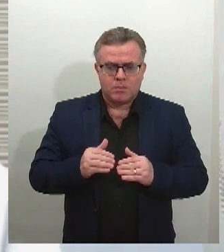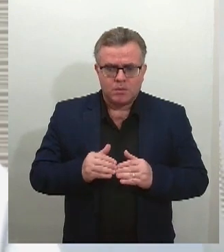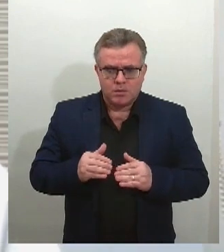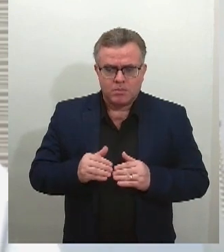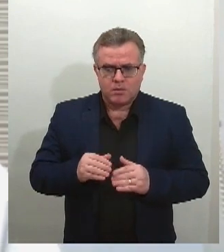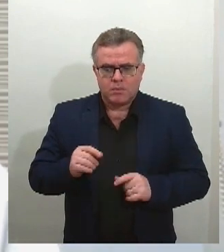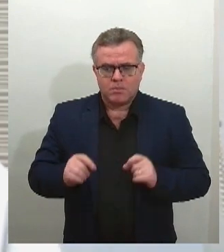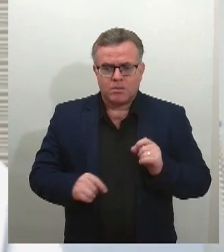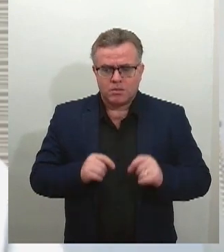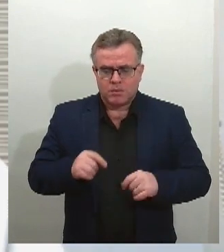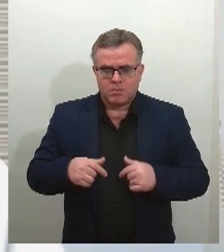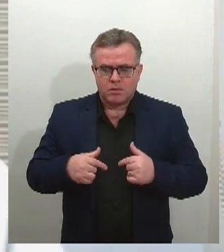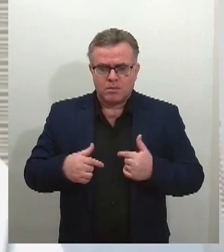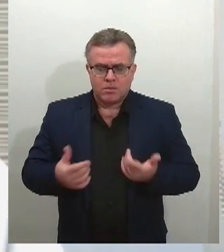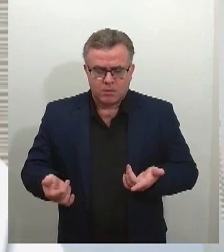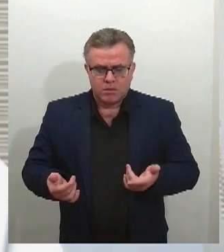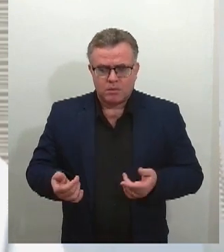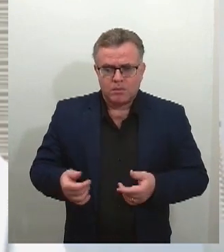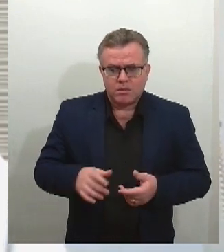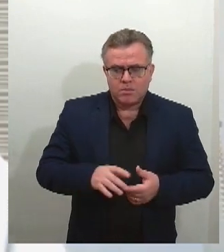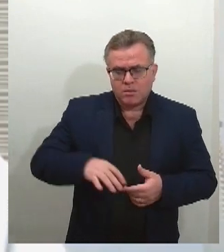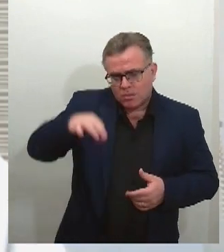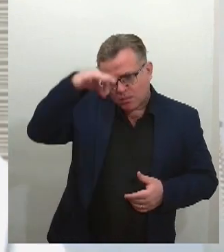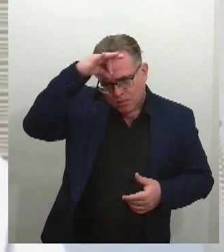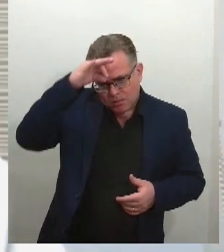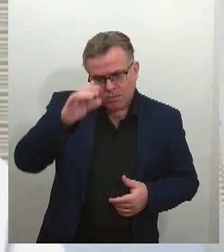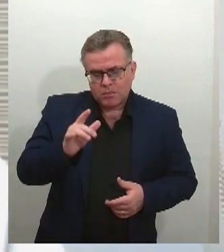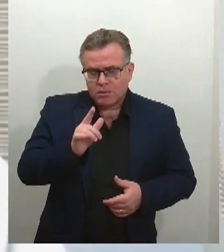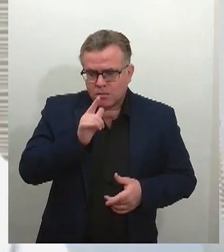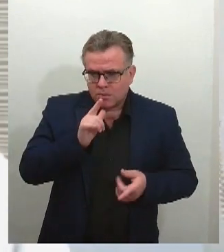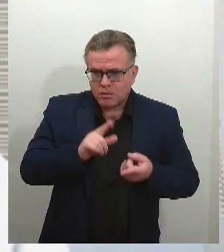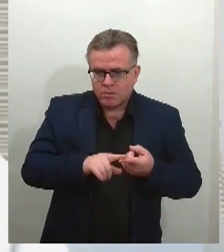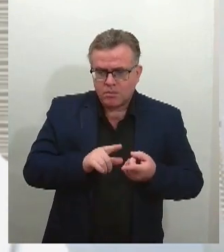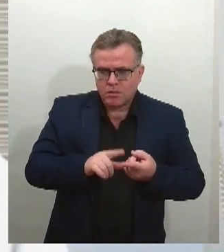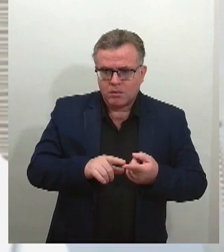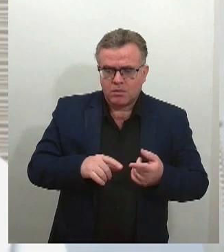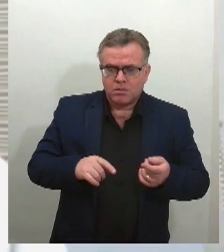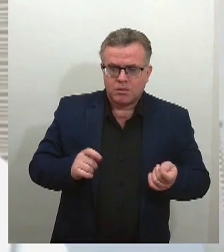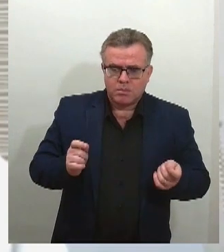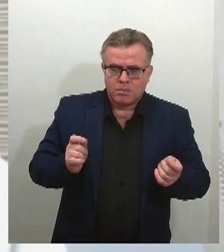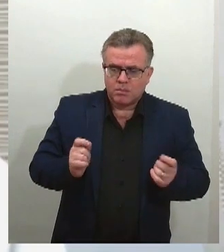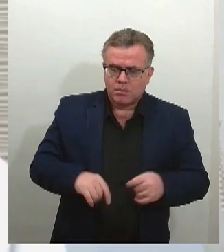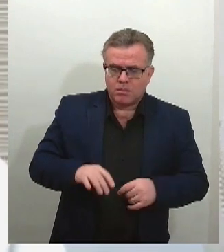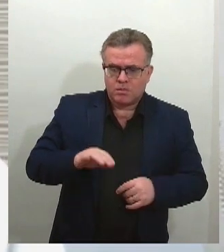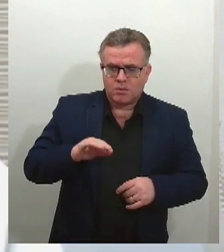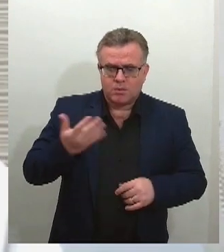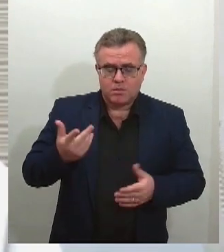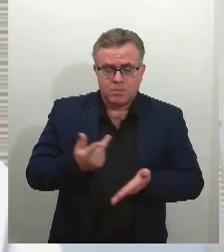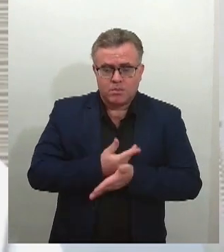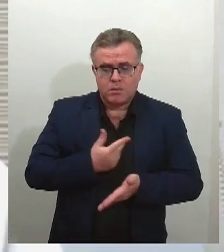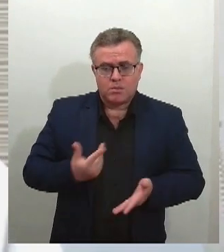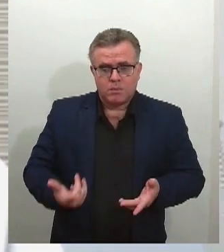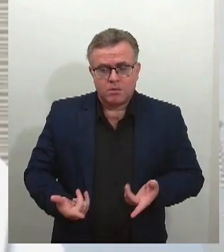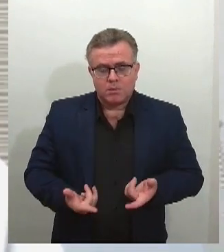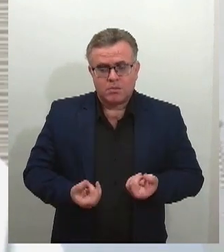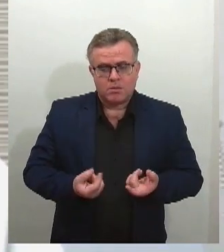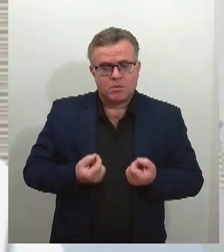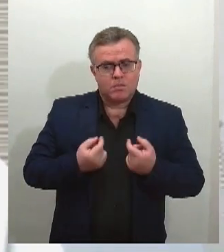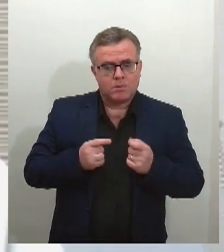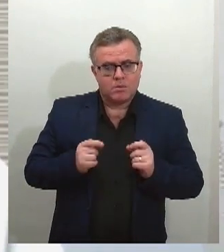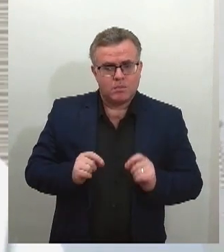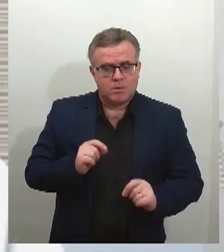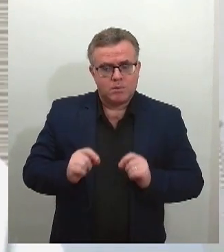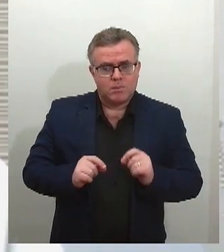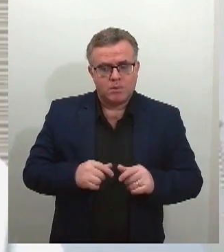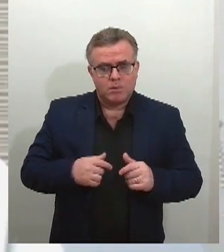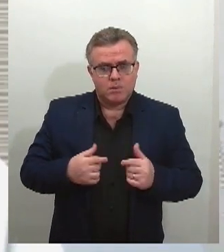genitopélvica, e que eles também podem ser transmitidos mesmo com a vacina, né? E só, como